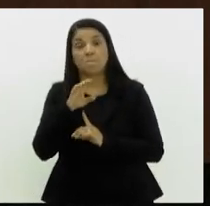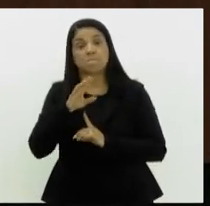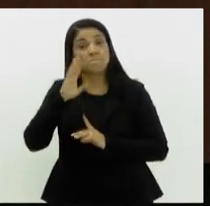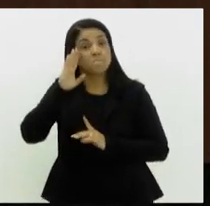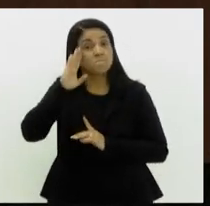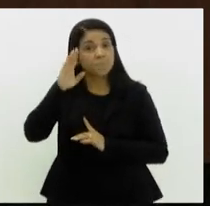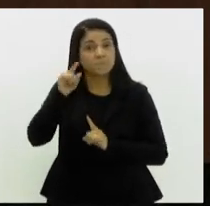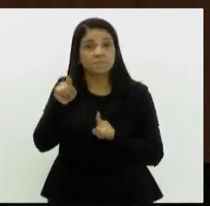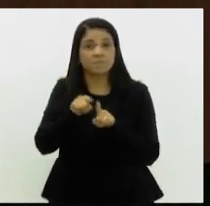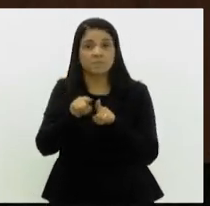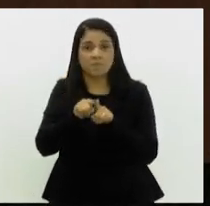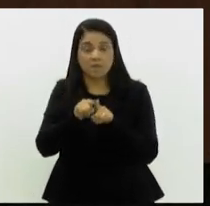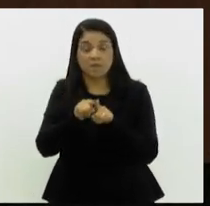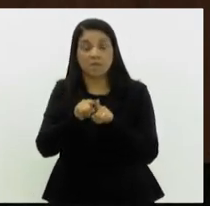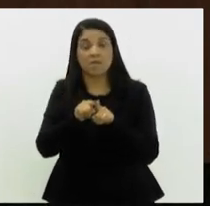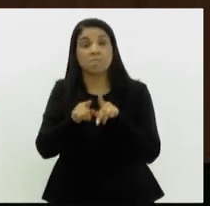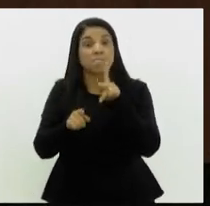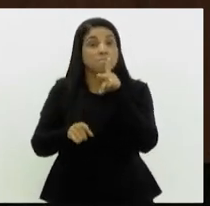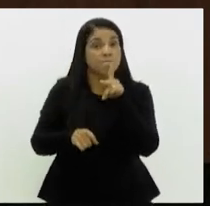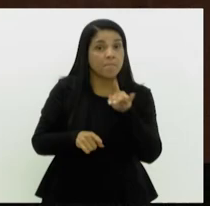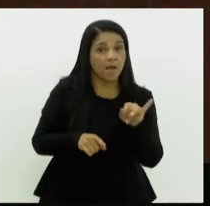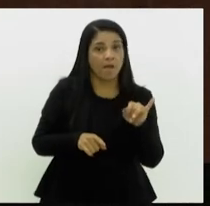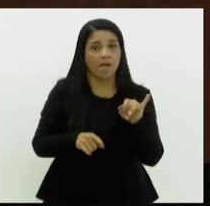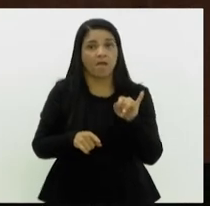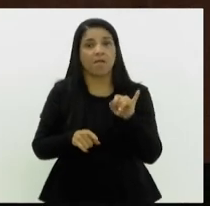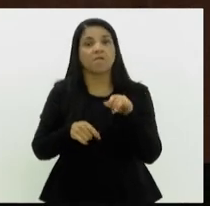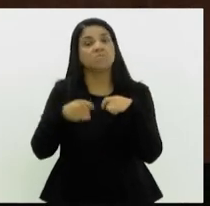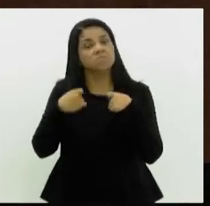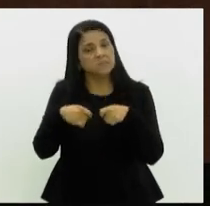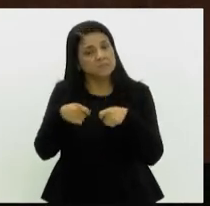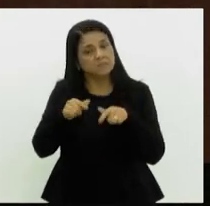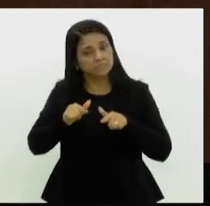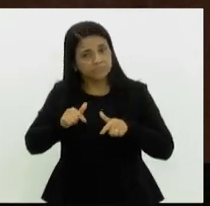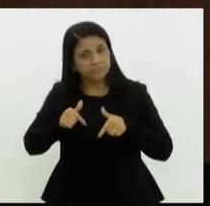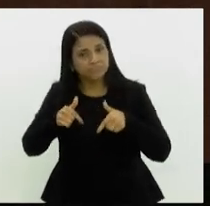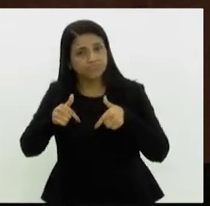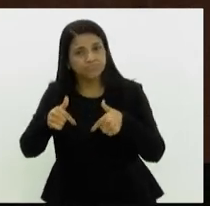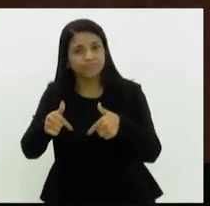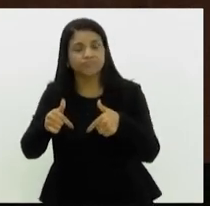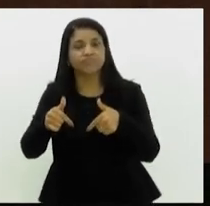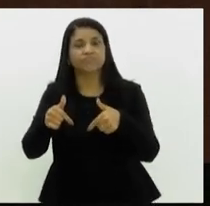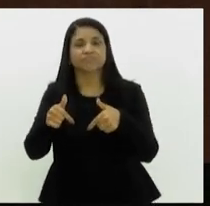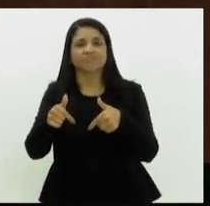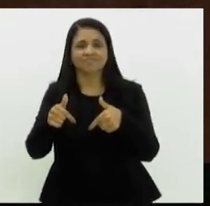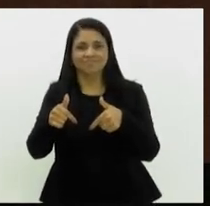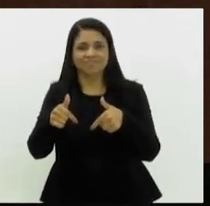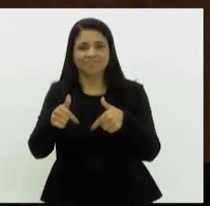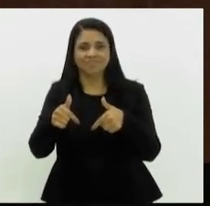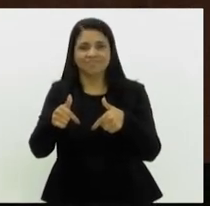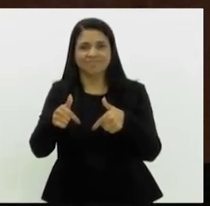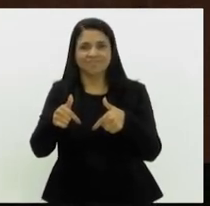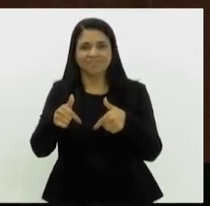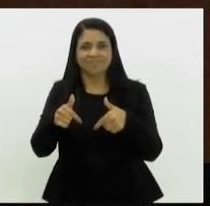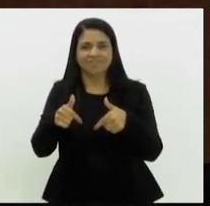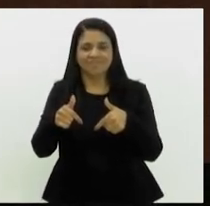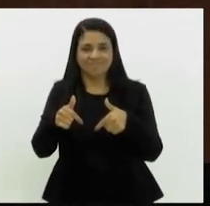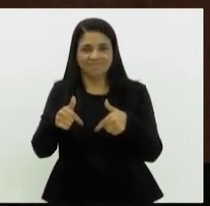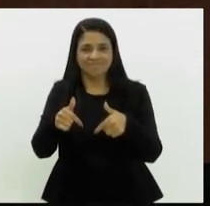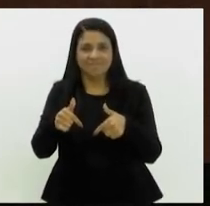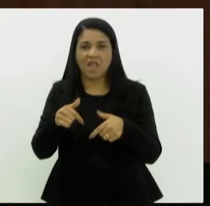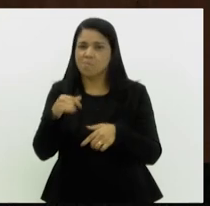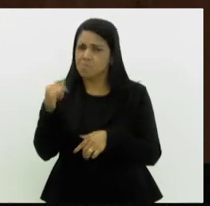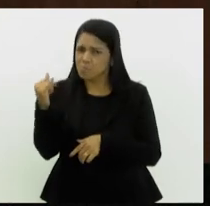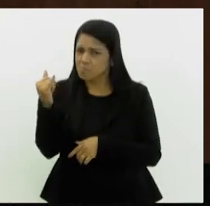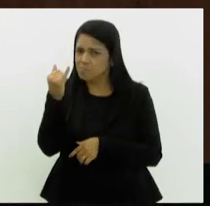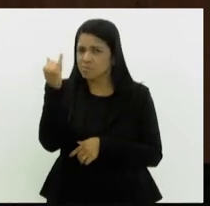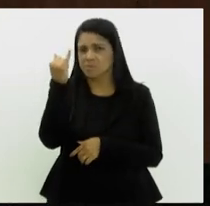do pai, né, que precisa também exercer a sua função e os seus deveres. Então, essa é uma questão importante.